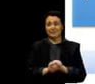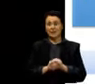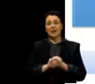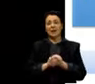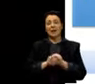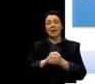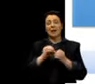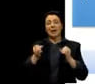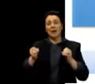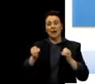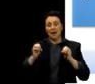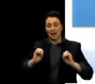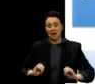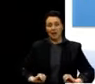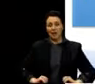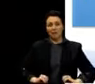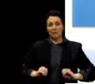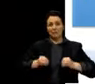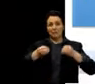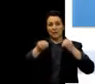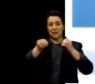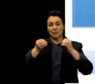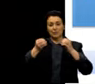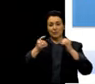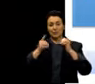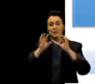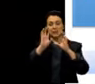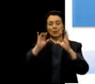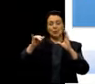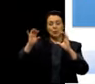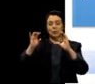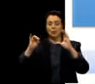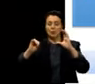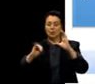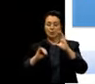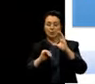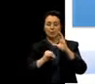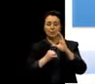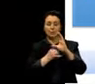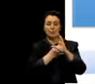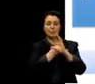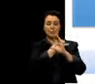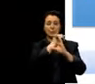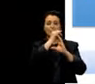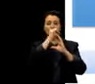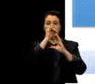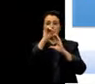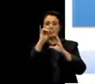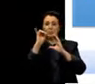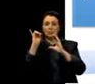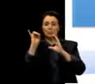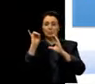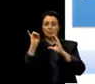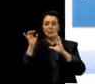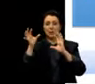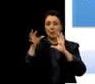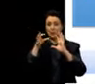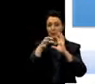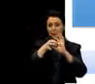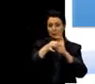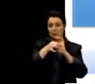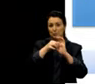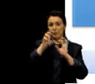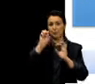Fecundação. A fecundação ocorre quando há a união do ovócito e